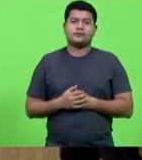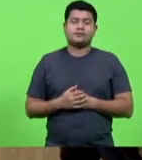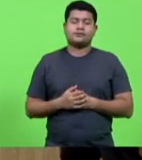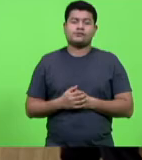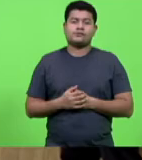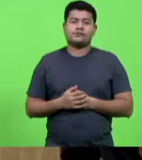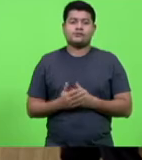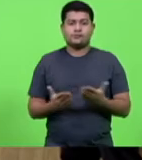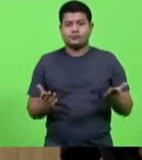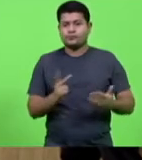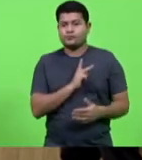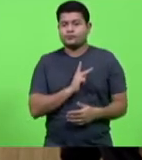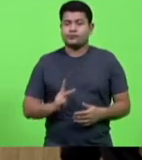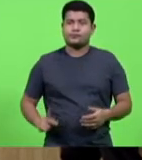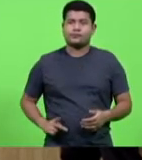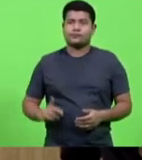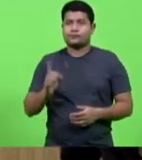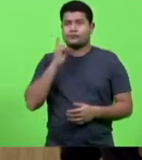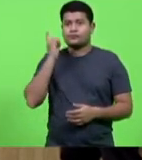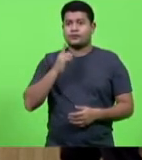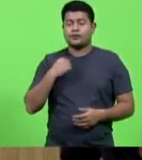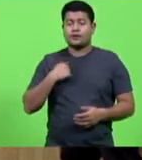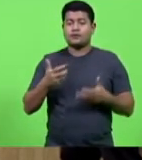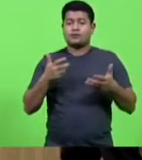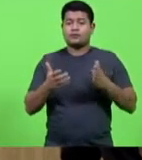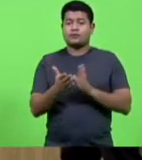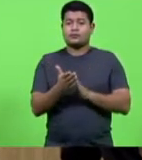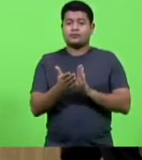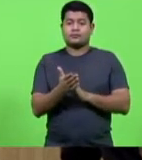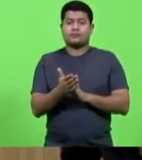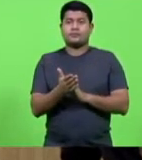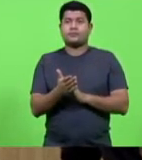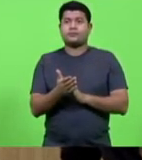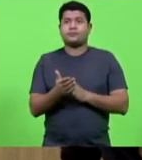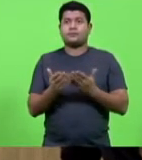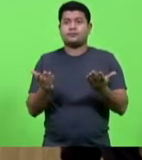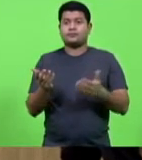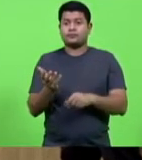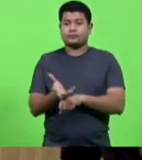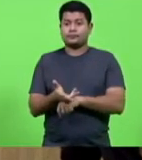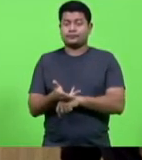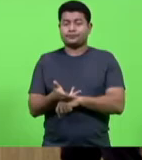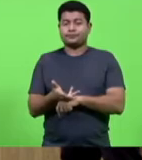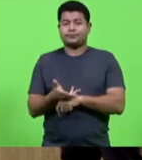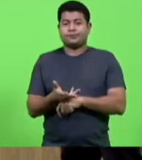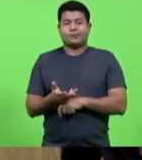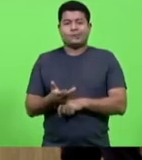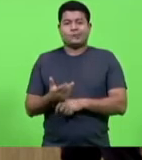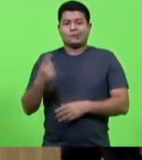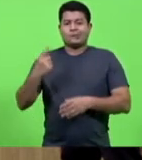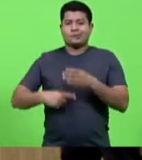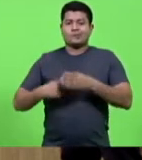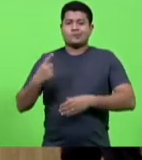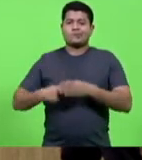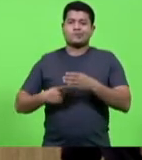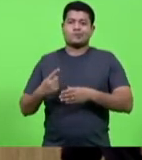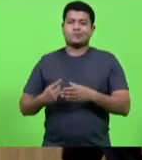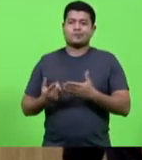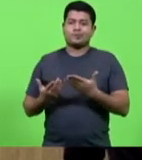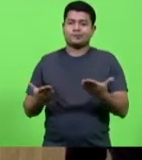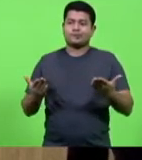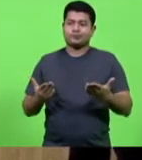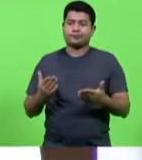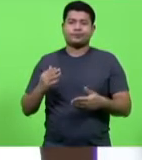Presidente, senhores deputados, na verdade eu quero parabenizar aqui pela agilidade que a comissão, as comissões